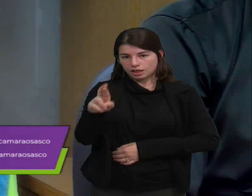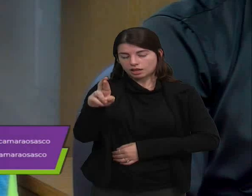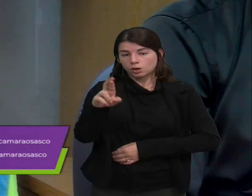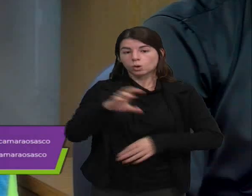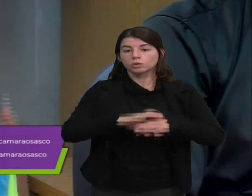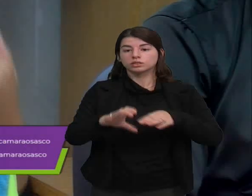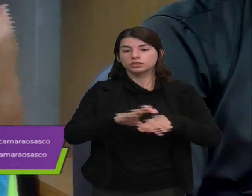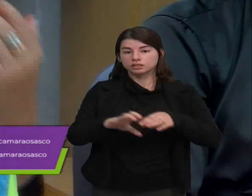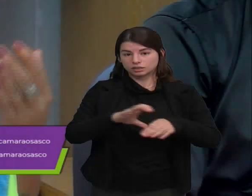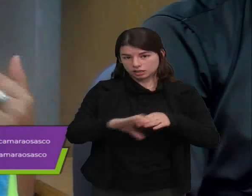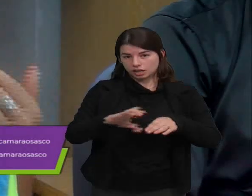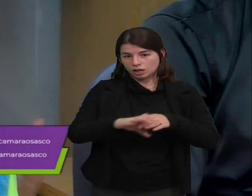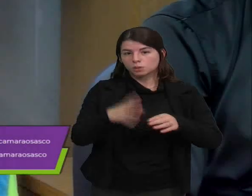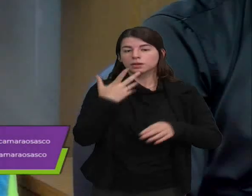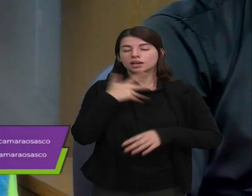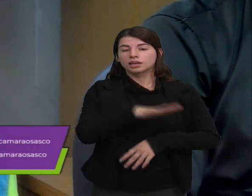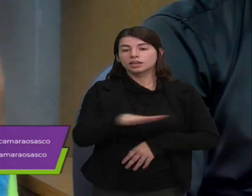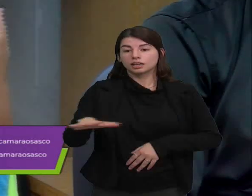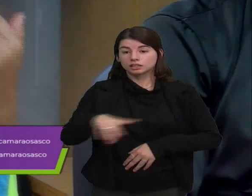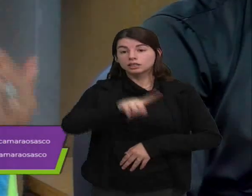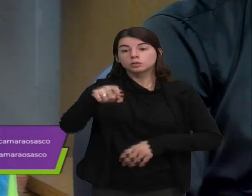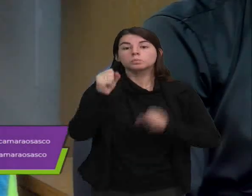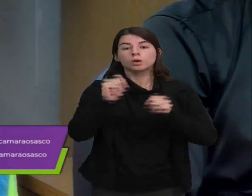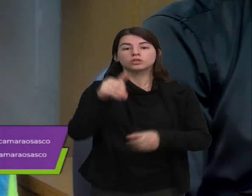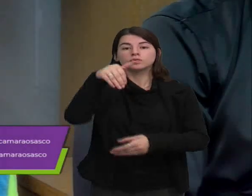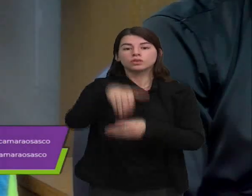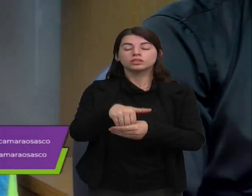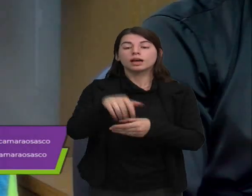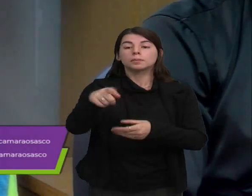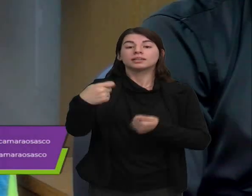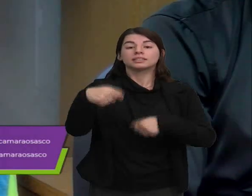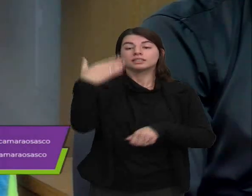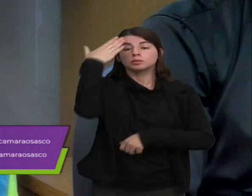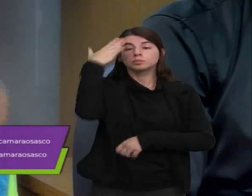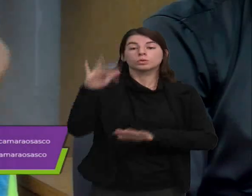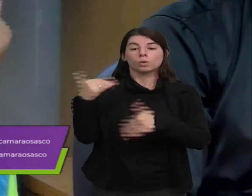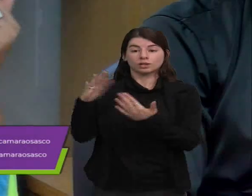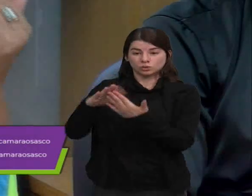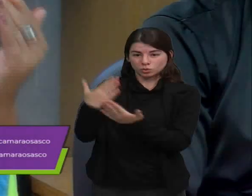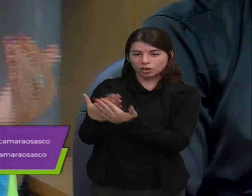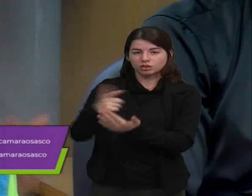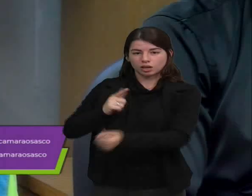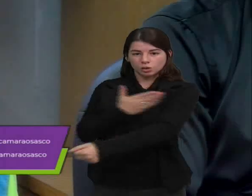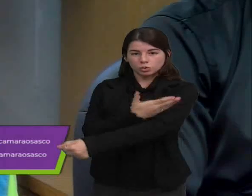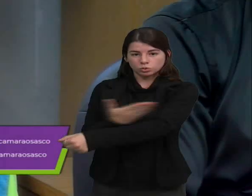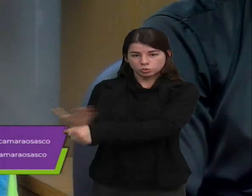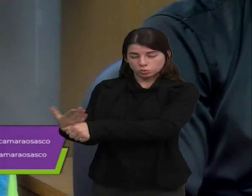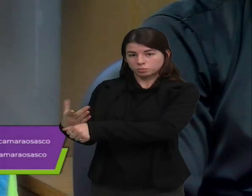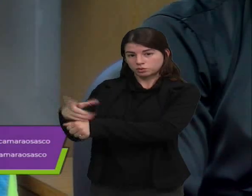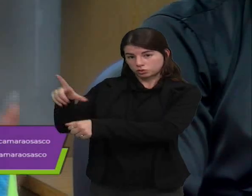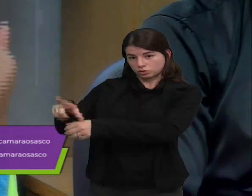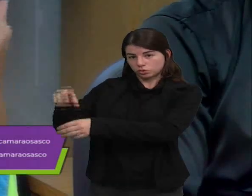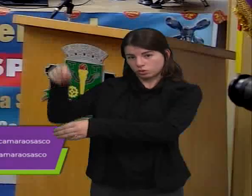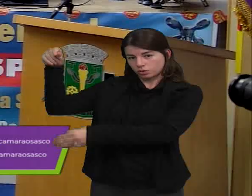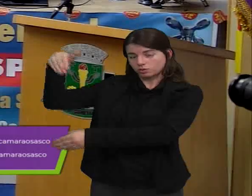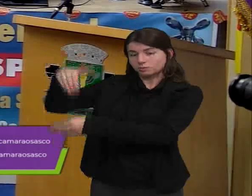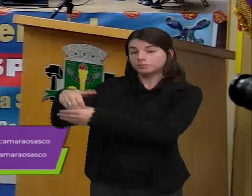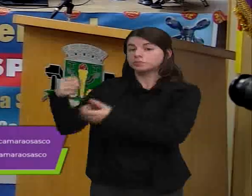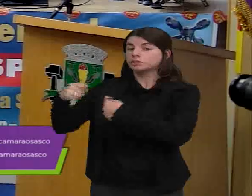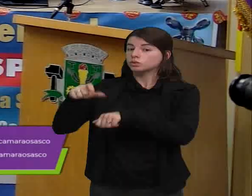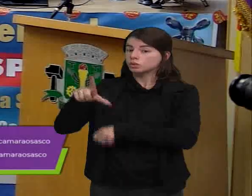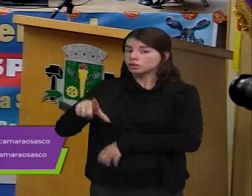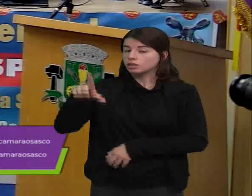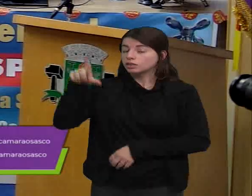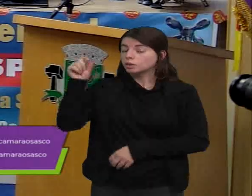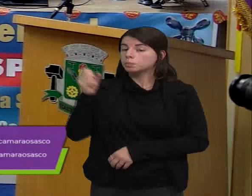votar então procure saber certinho qual é a sua escola de referência procure bons candidatos que estejam alinhados